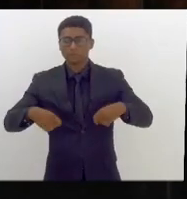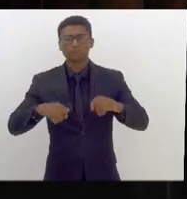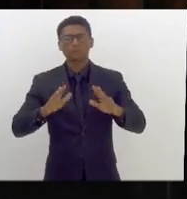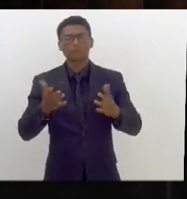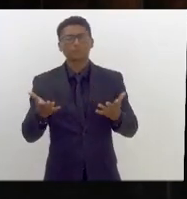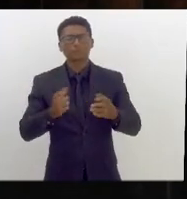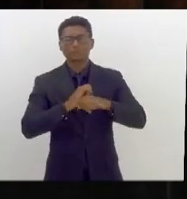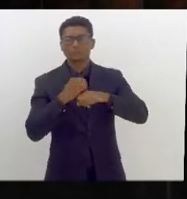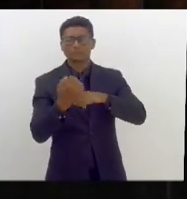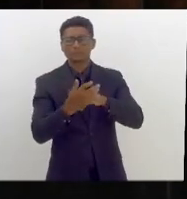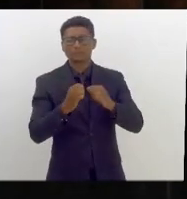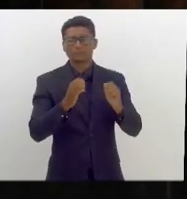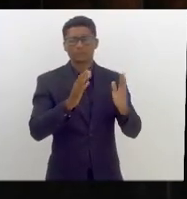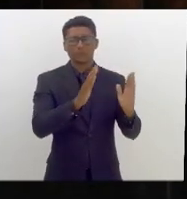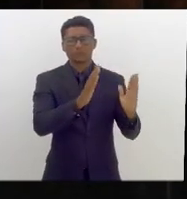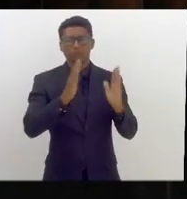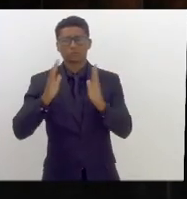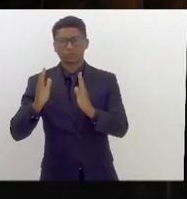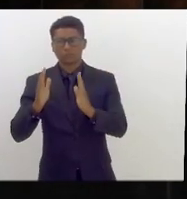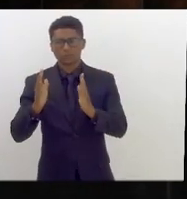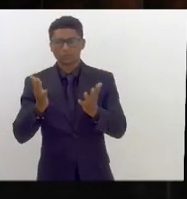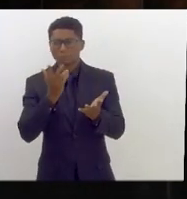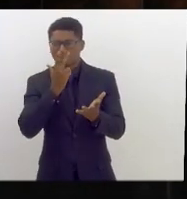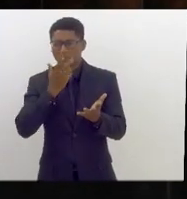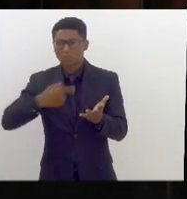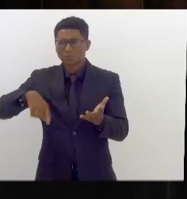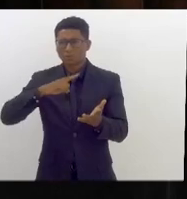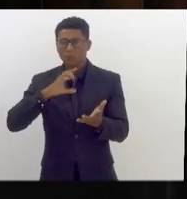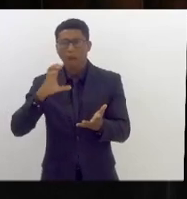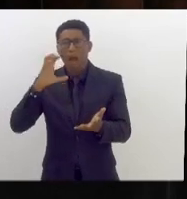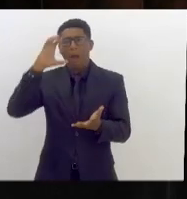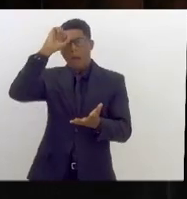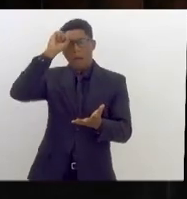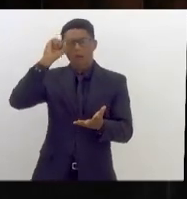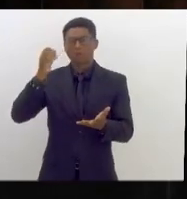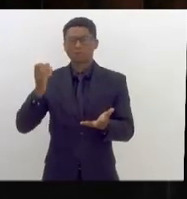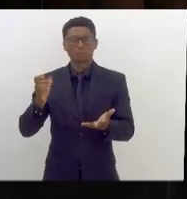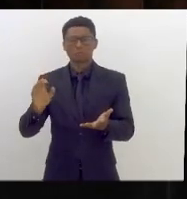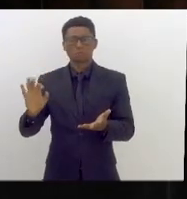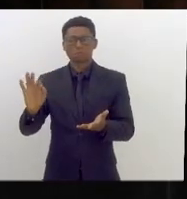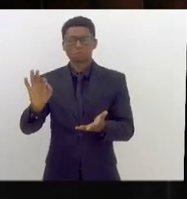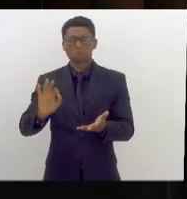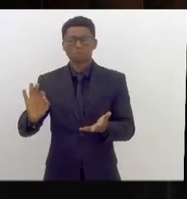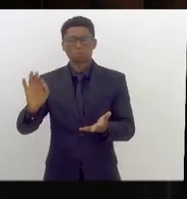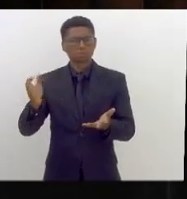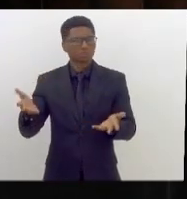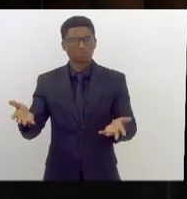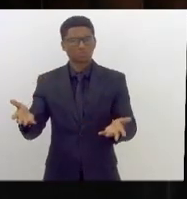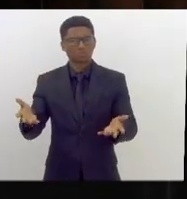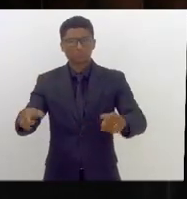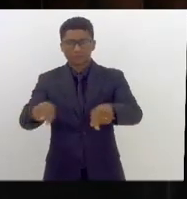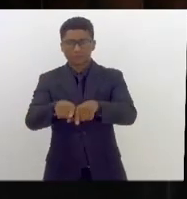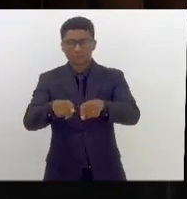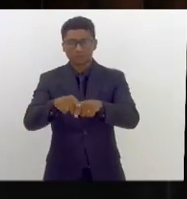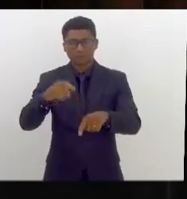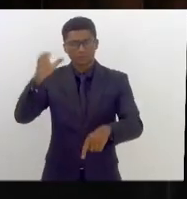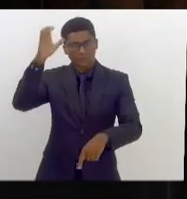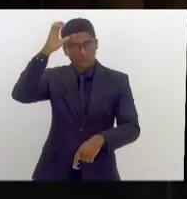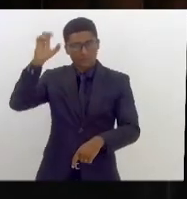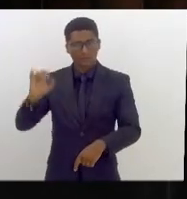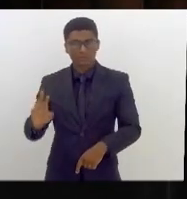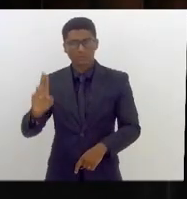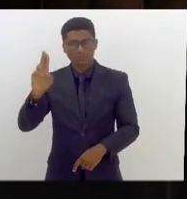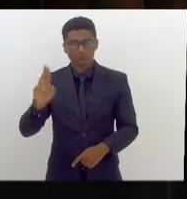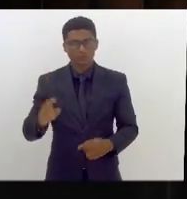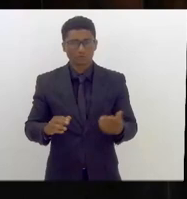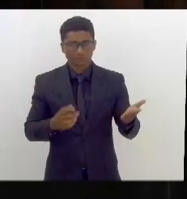pandemia ainda dizem pouco. Quero aqui endossar o que já foi falado, e inclusive Tia Ju trazia esse elemento.